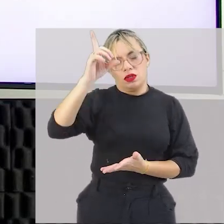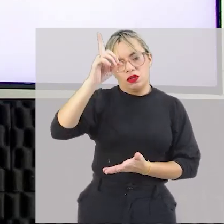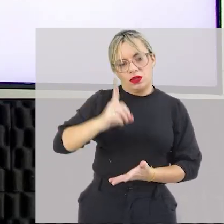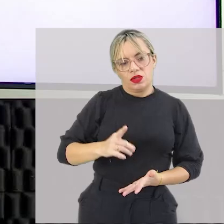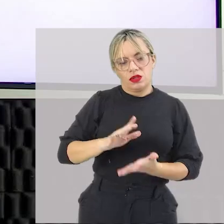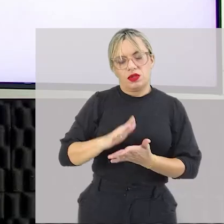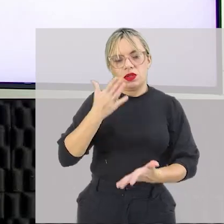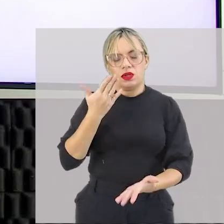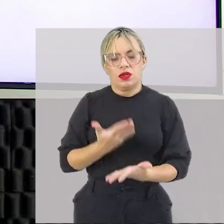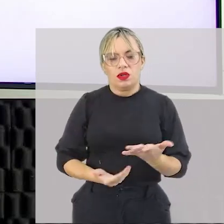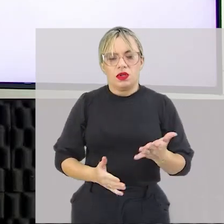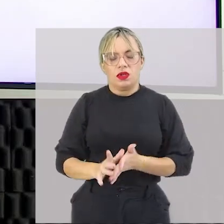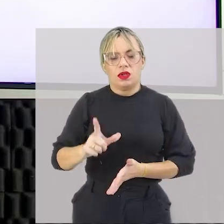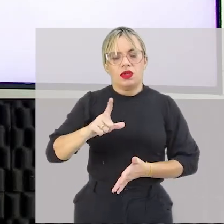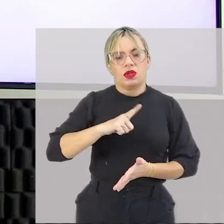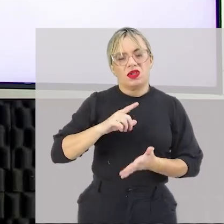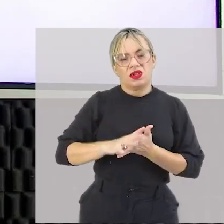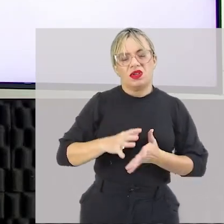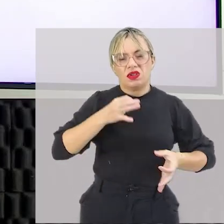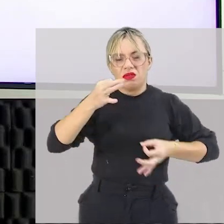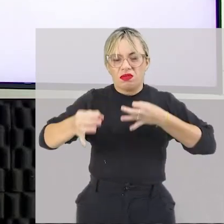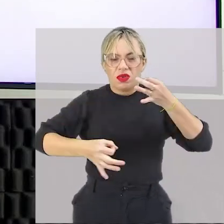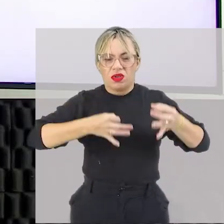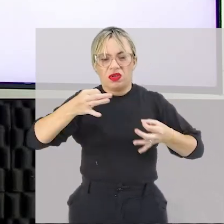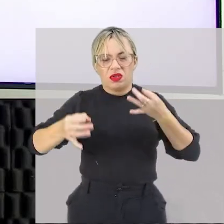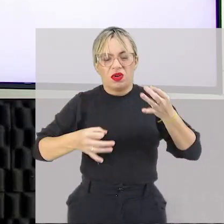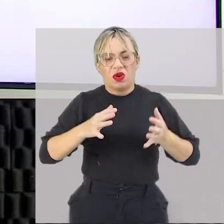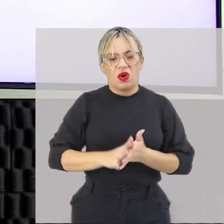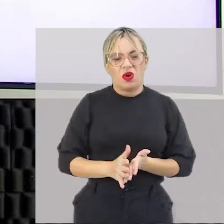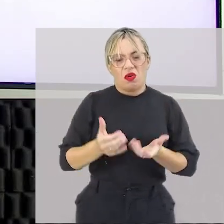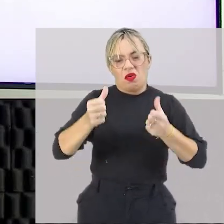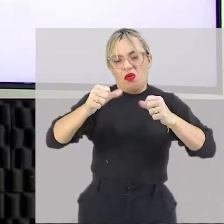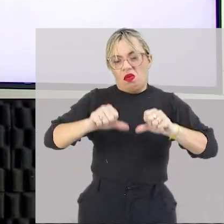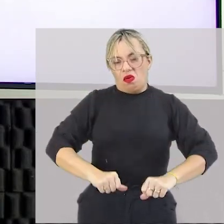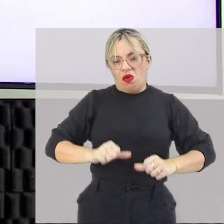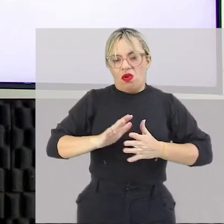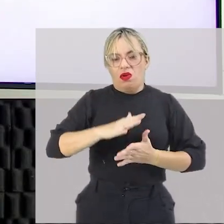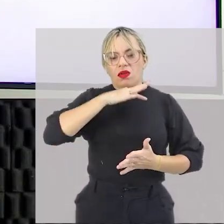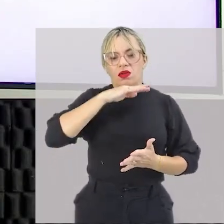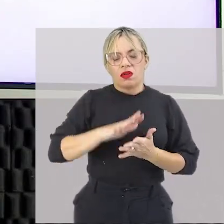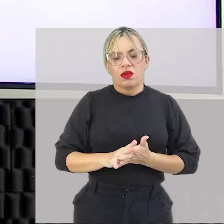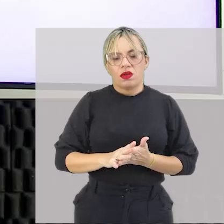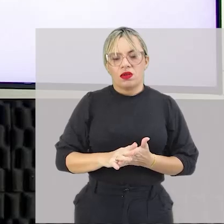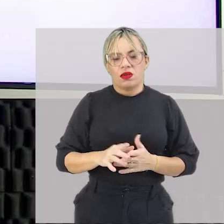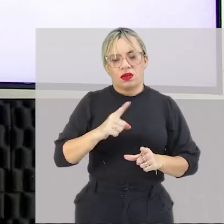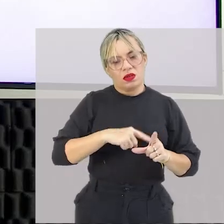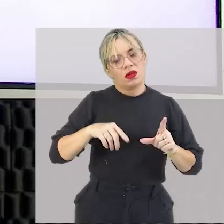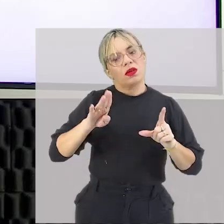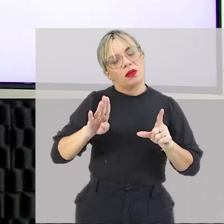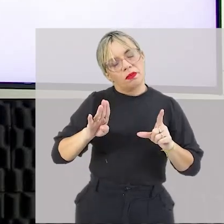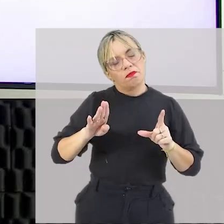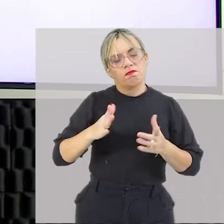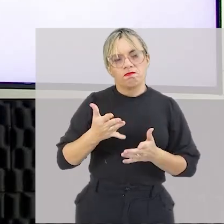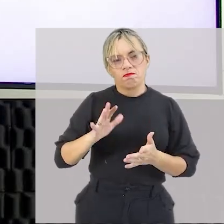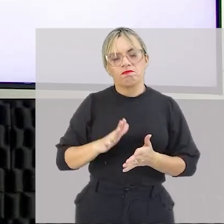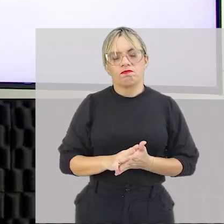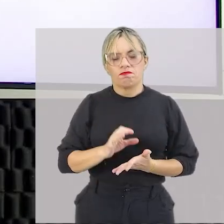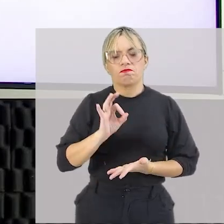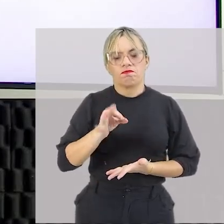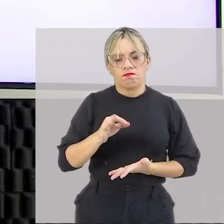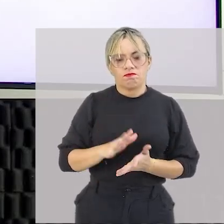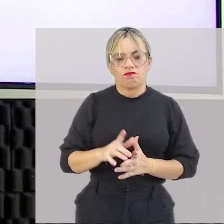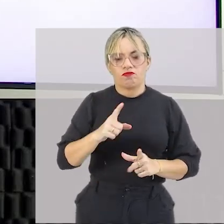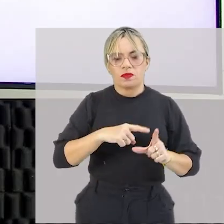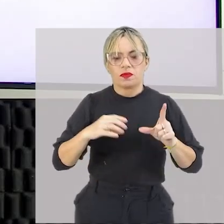enfraquece, porque existe uma visão social negativa sobre ele. A letra B, por enquanto, faz sentido. Letra C, uma distorção